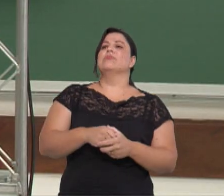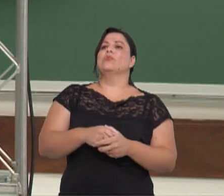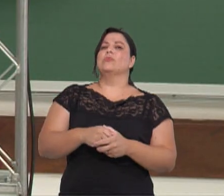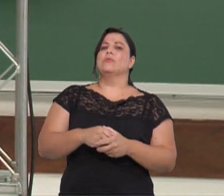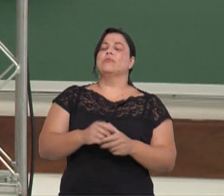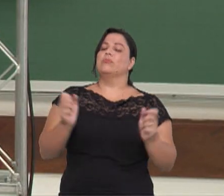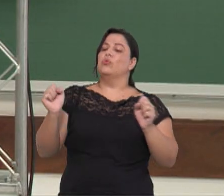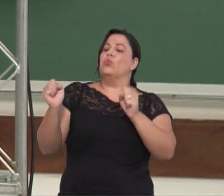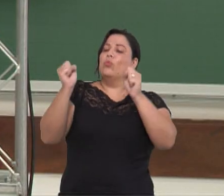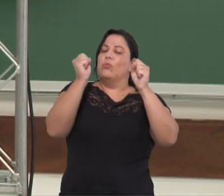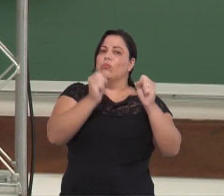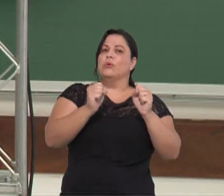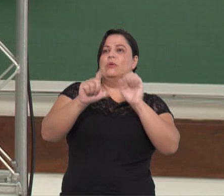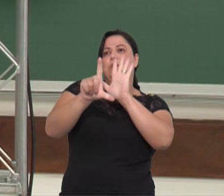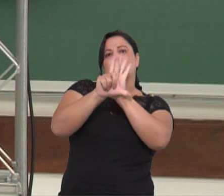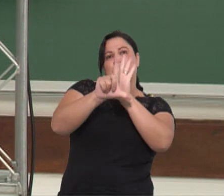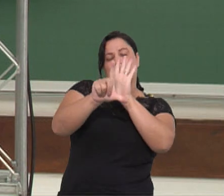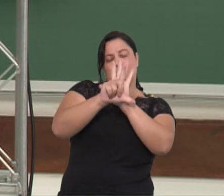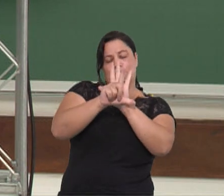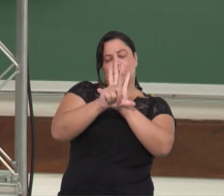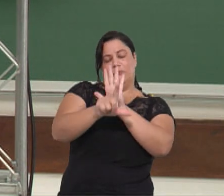poder, que é o poder legislativo.